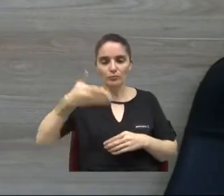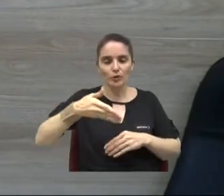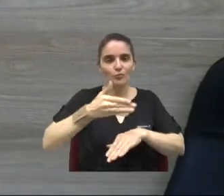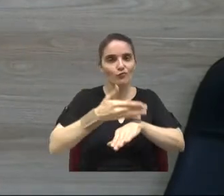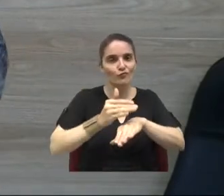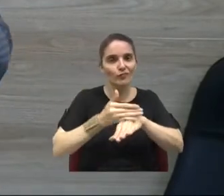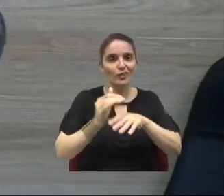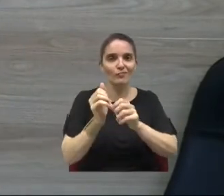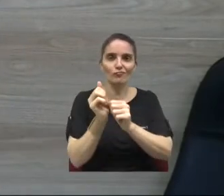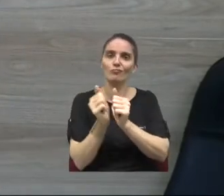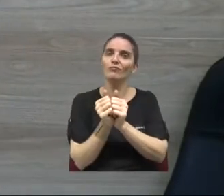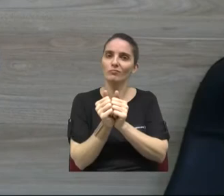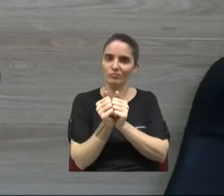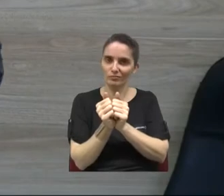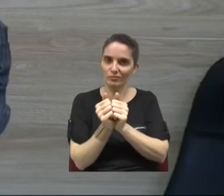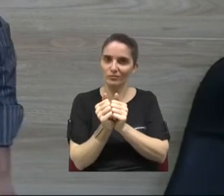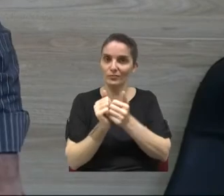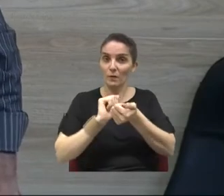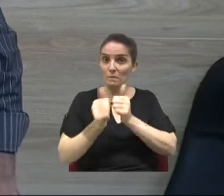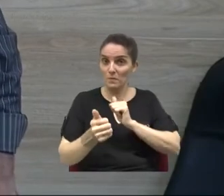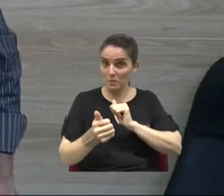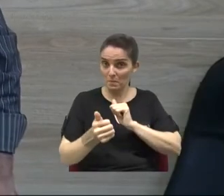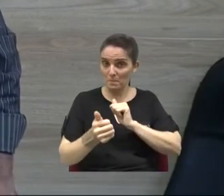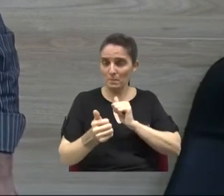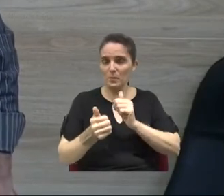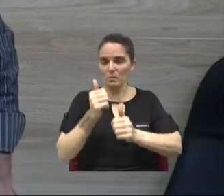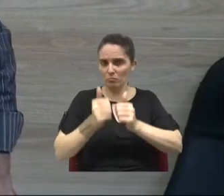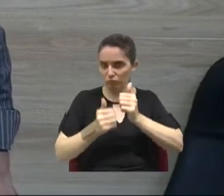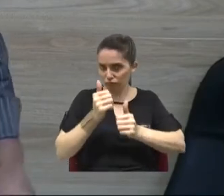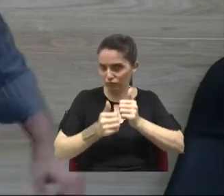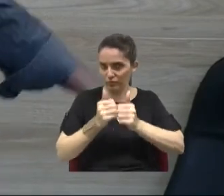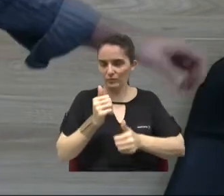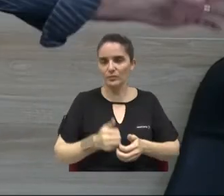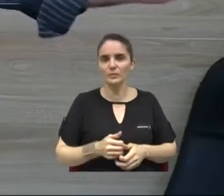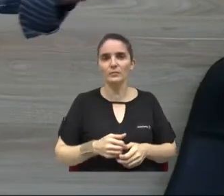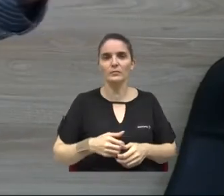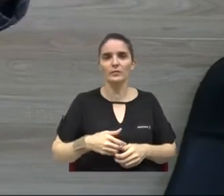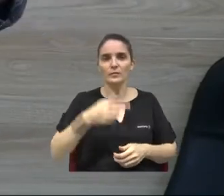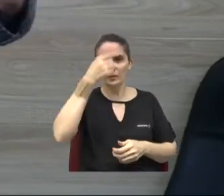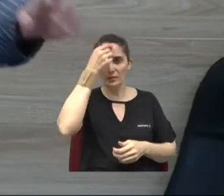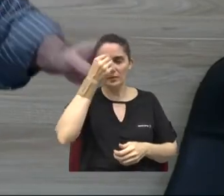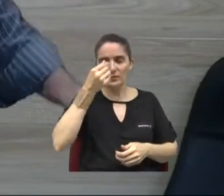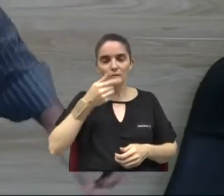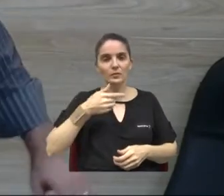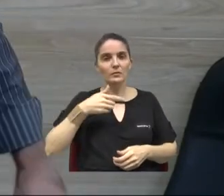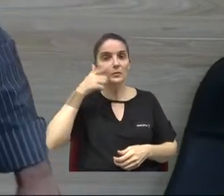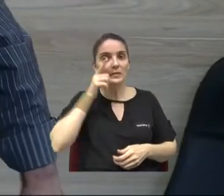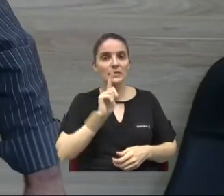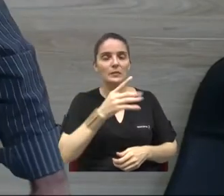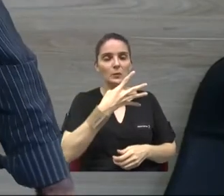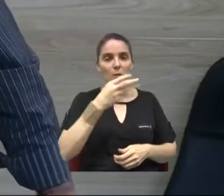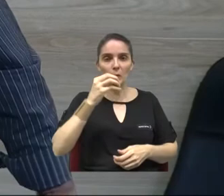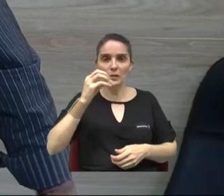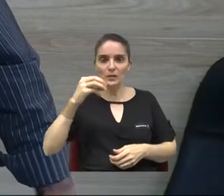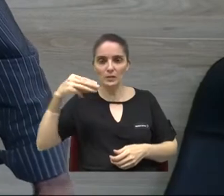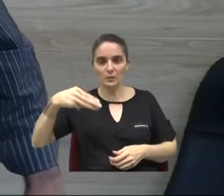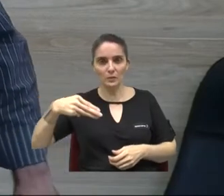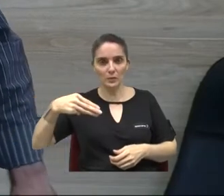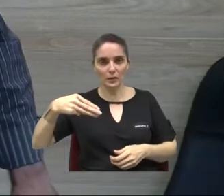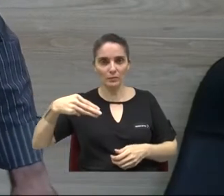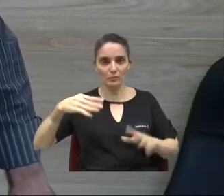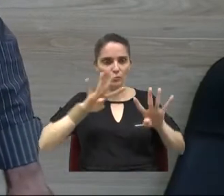ele. Consegui, através do secretário, os 400 metros de alambrado, com 70